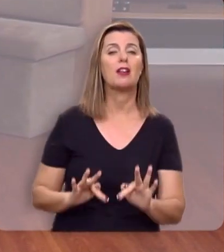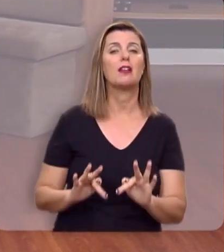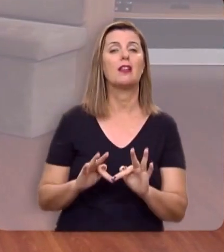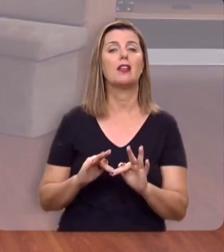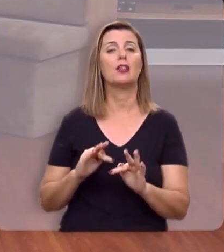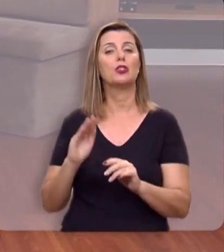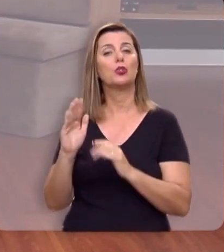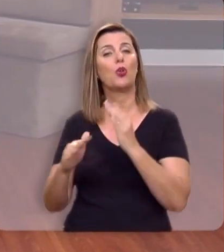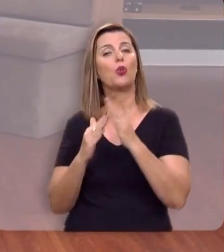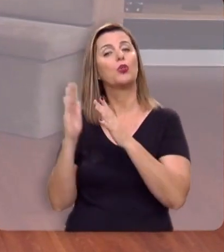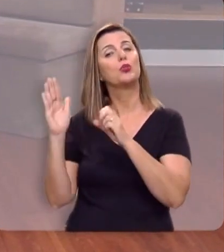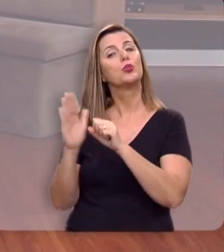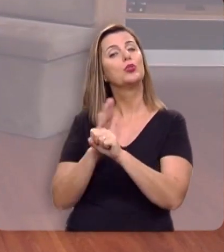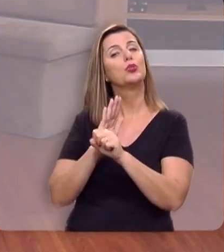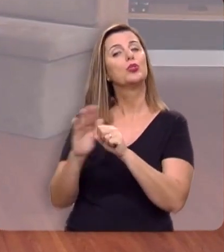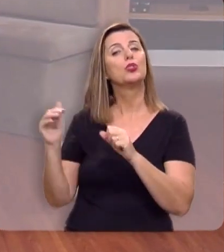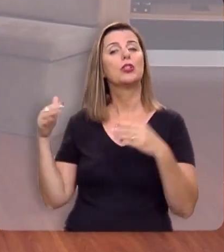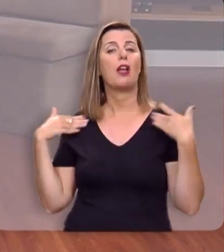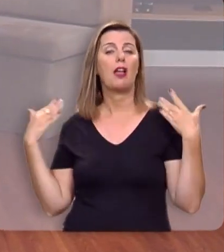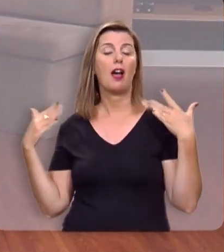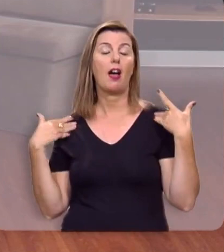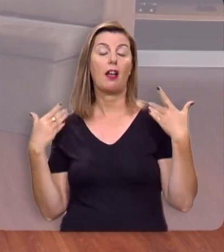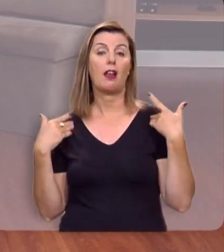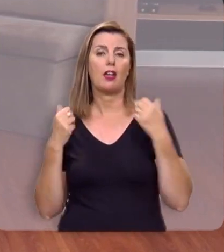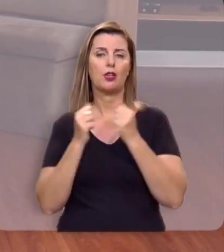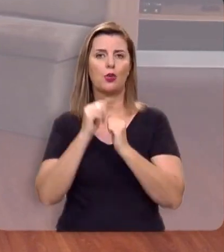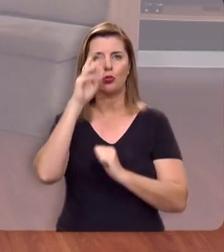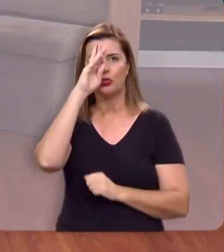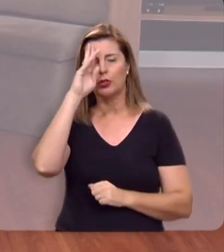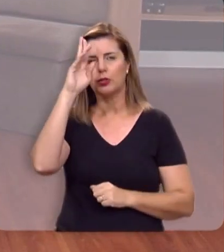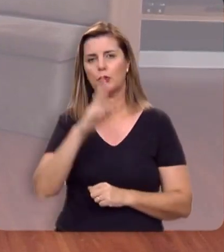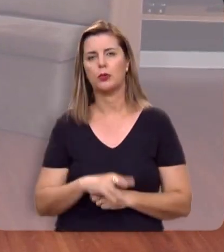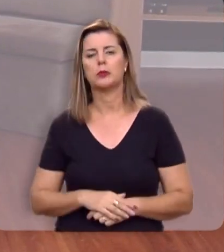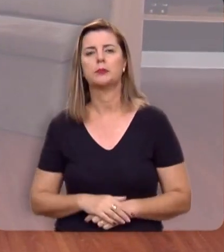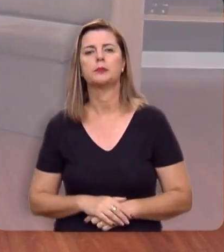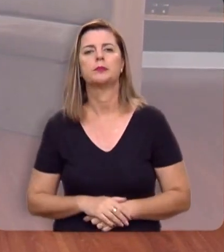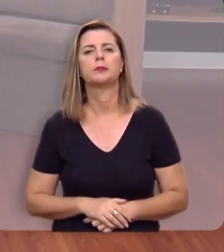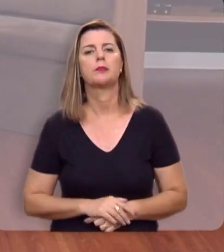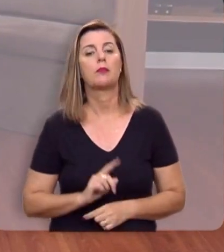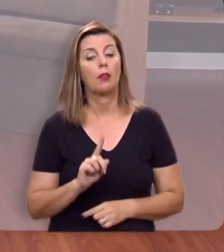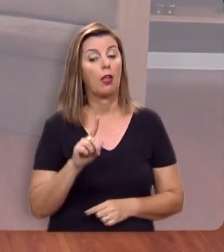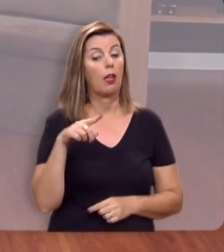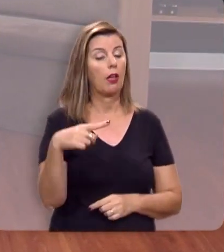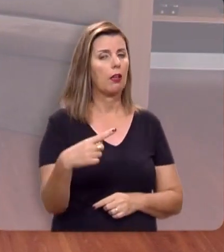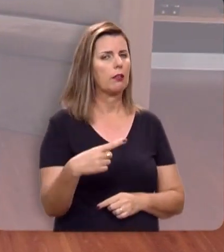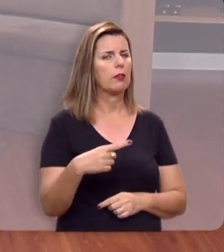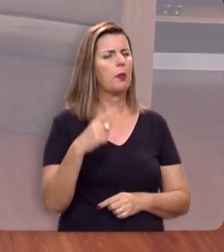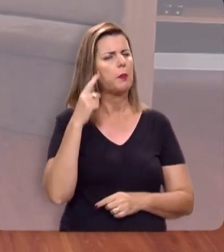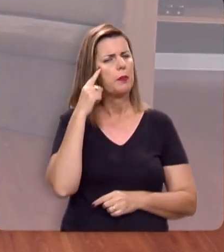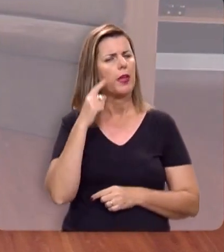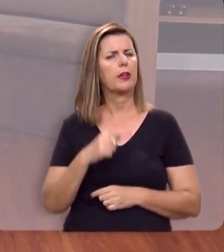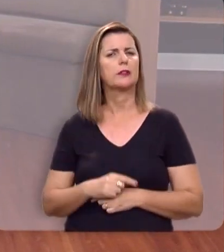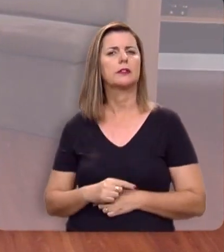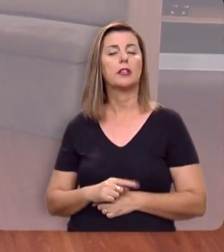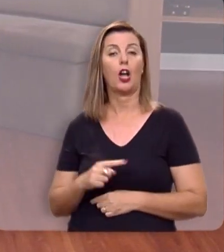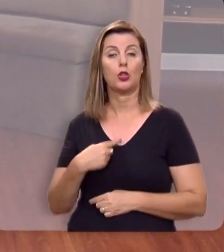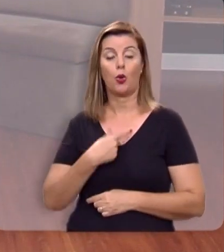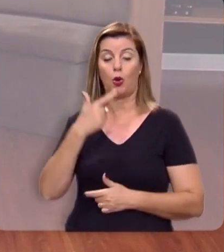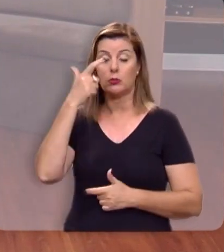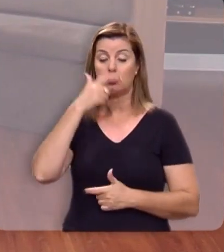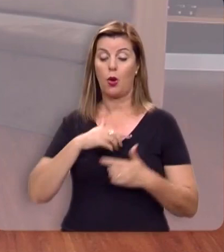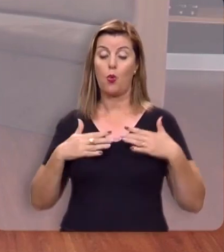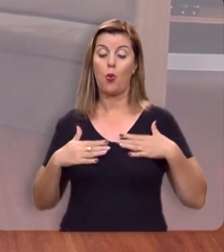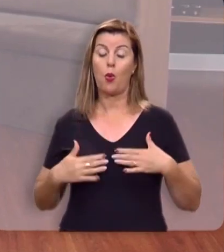toda a plenitude de gozo no Senhor. Então, note isso, nós teremos um